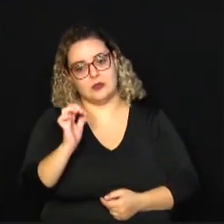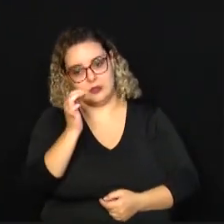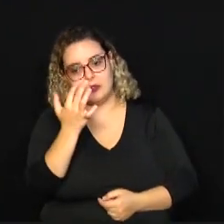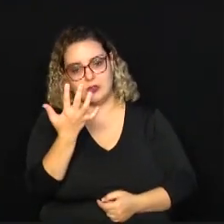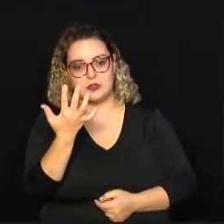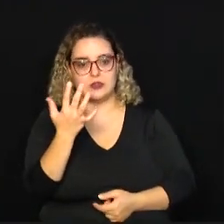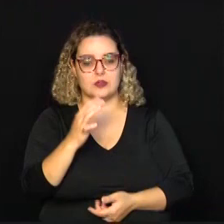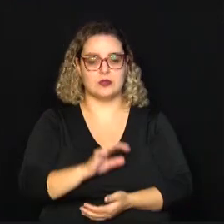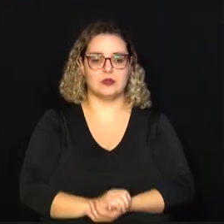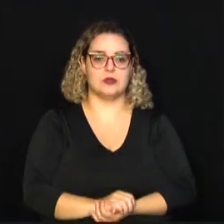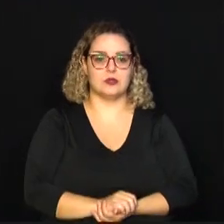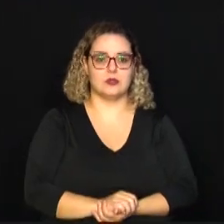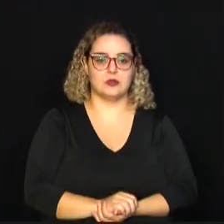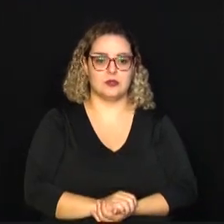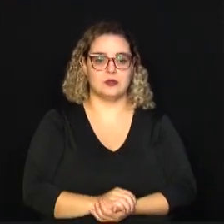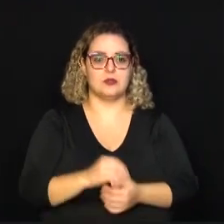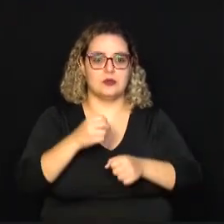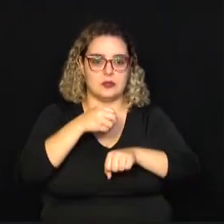de estar sendo